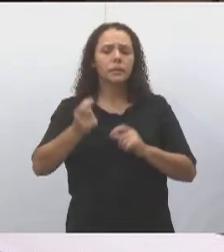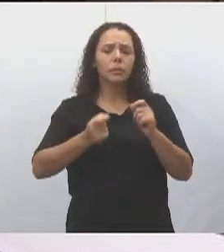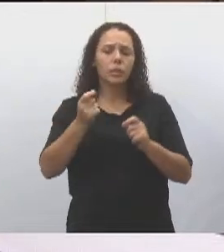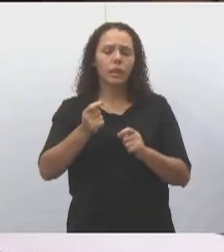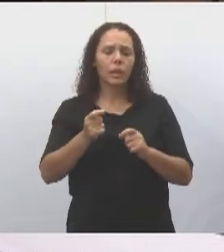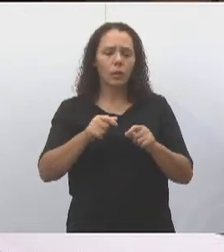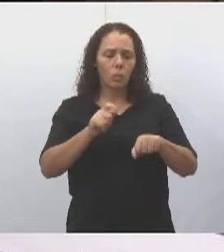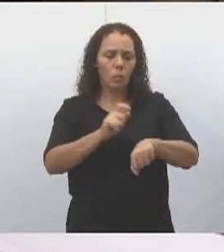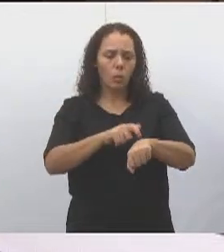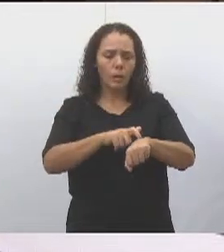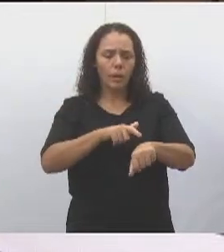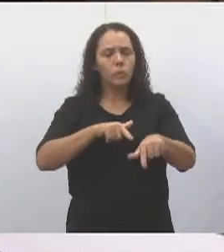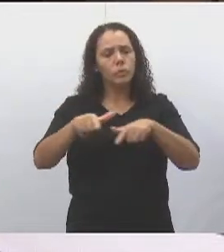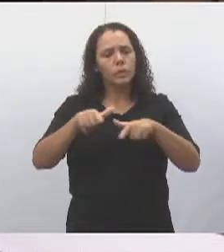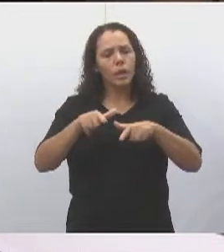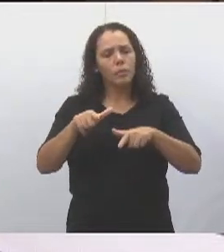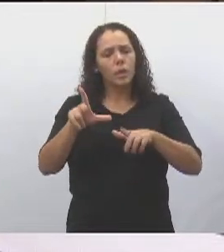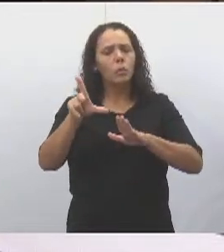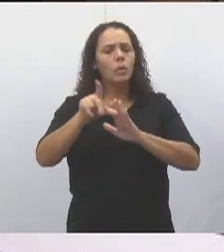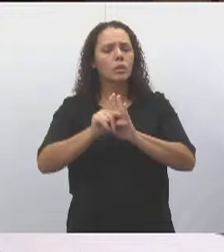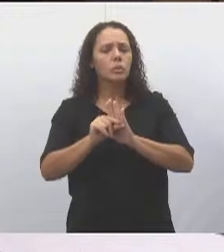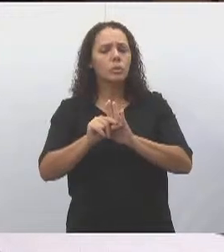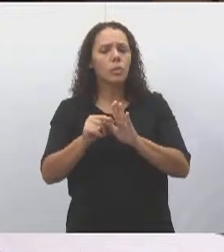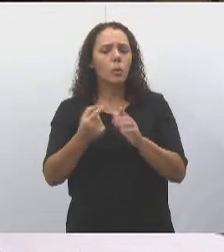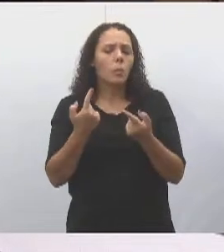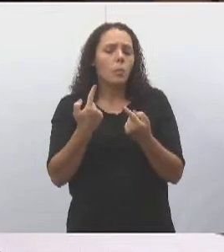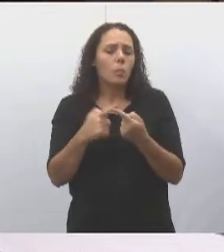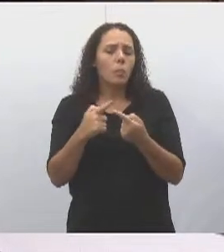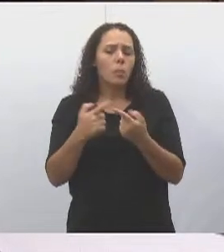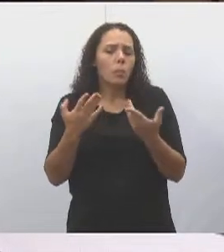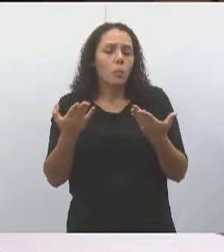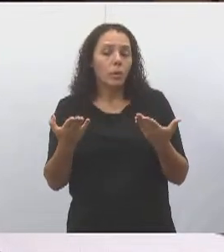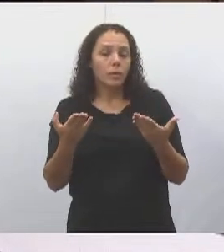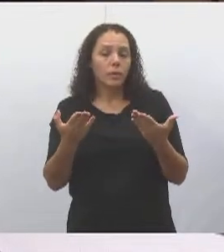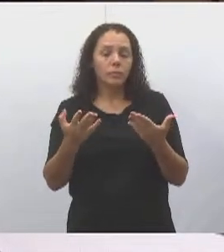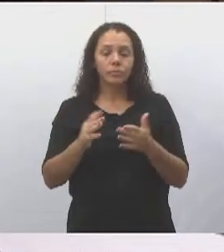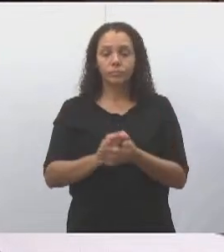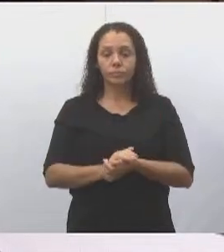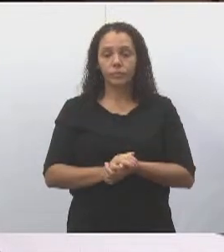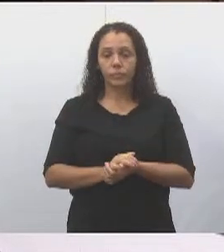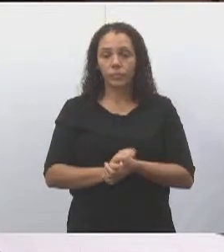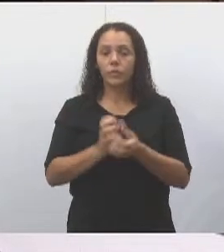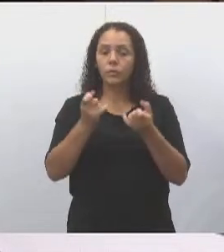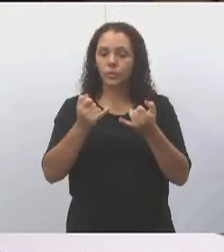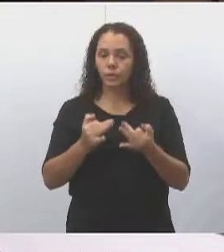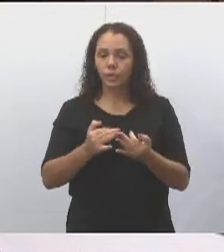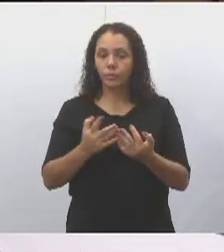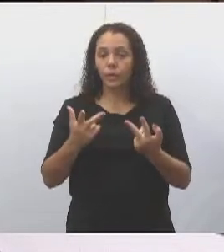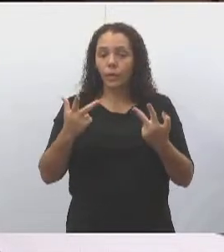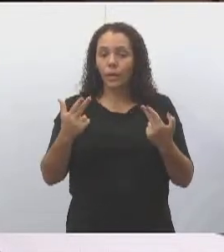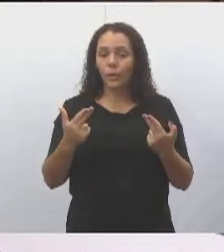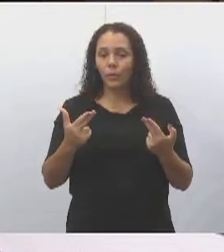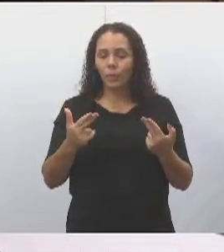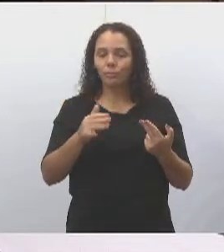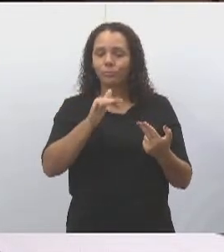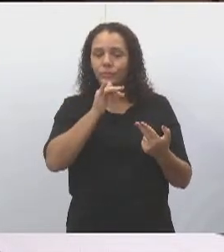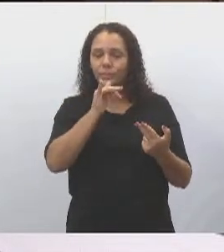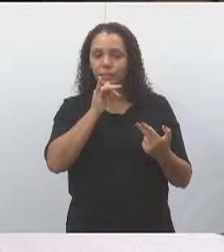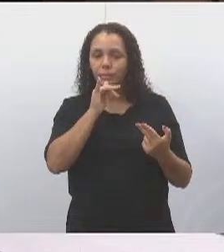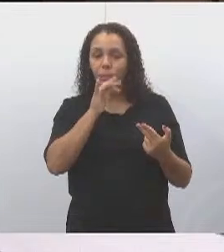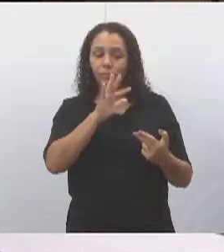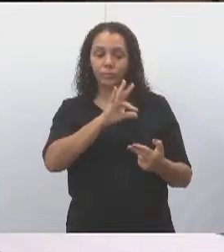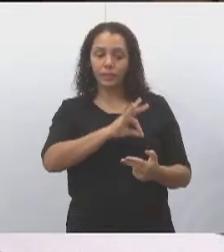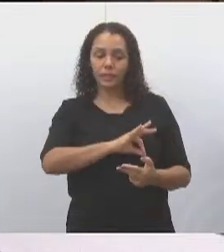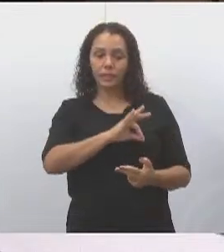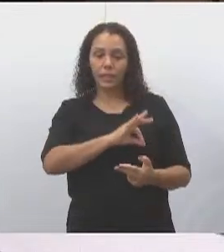simples. É a mesma coisa quando o orçamento da gente em casa, ele tem uma queda. Quando não há aquela